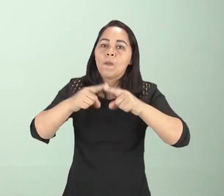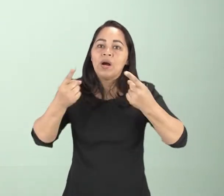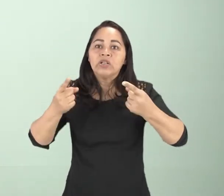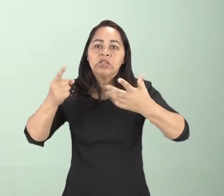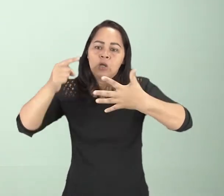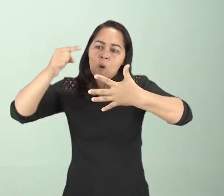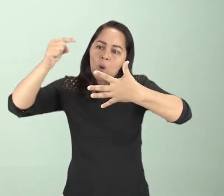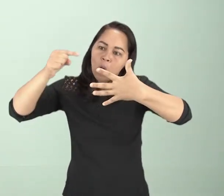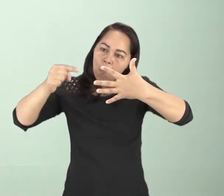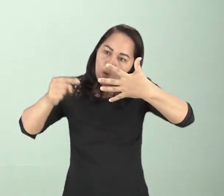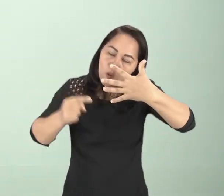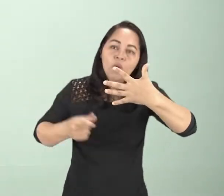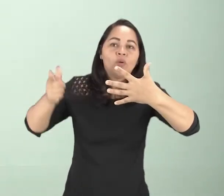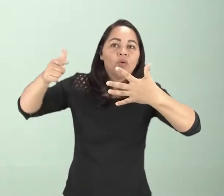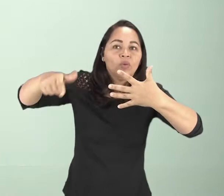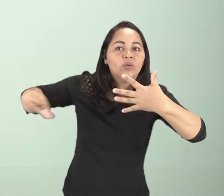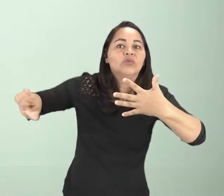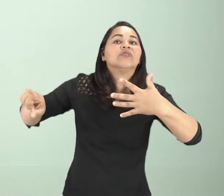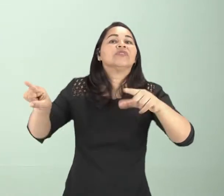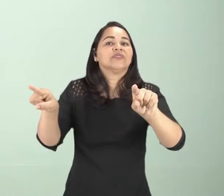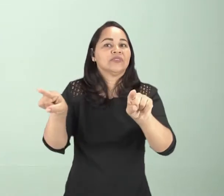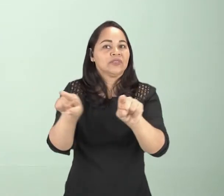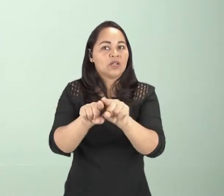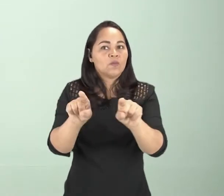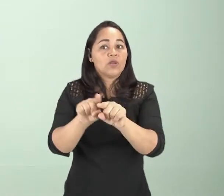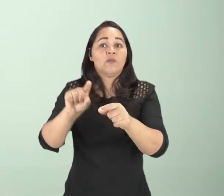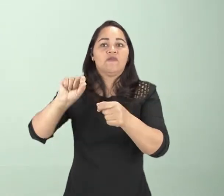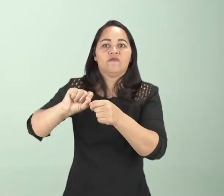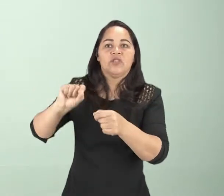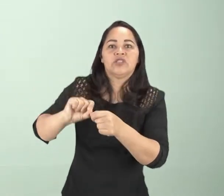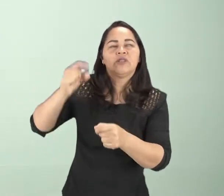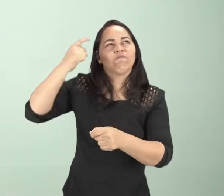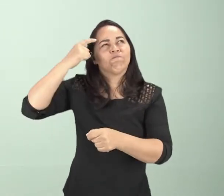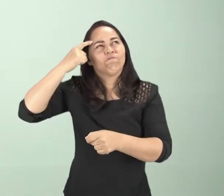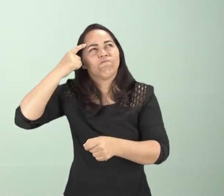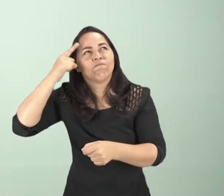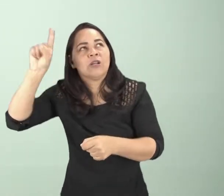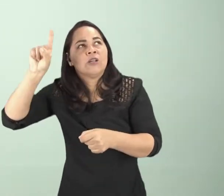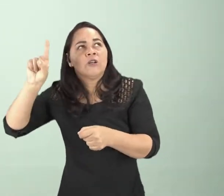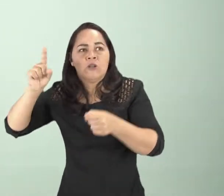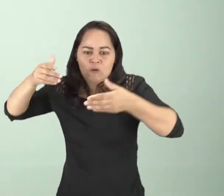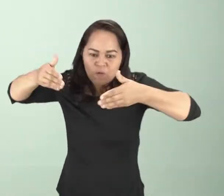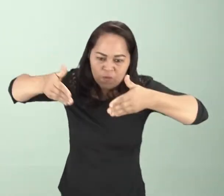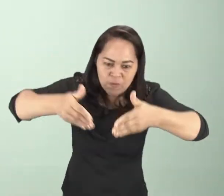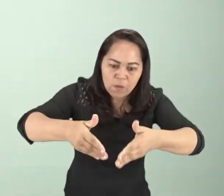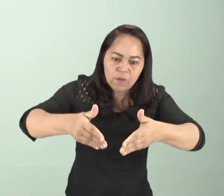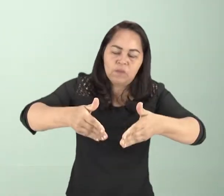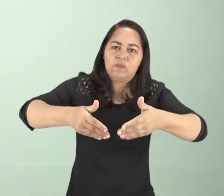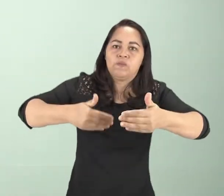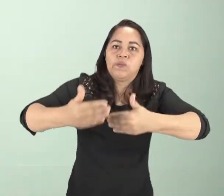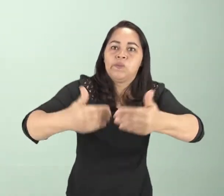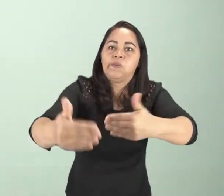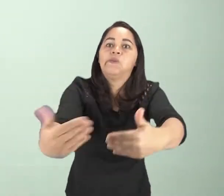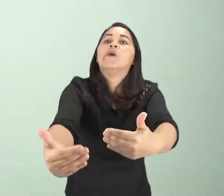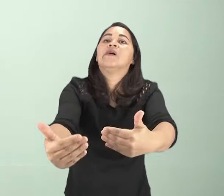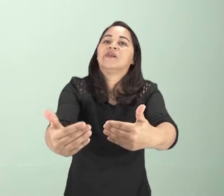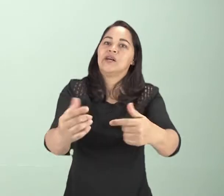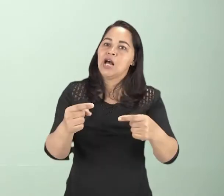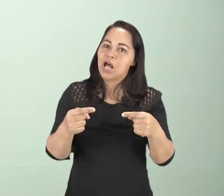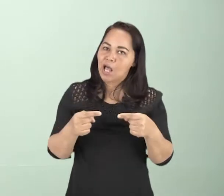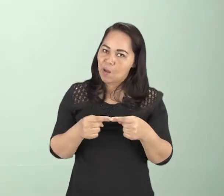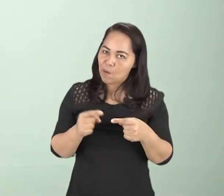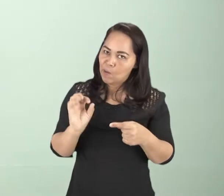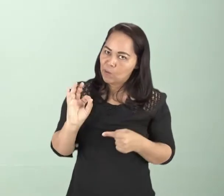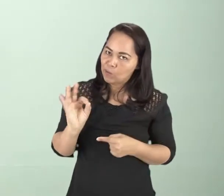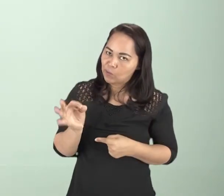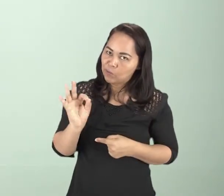que significa ser criativo. Ser criativo é, além de ter boas ideias, conseguir colocá-las em práticas da